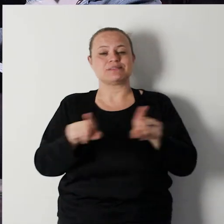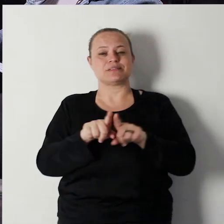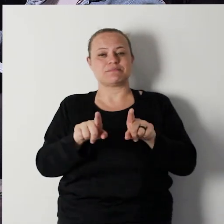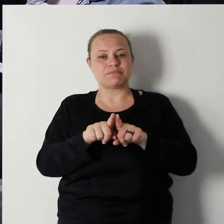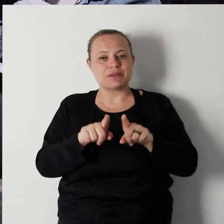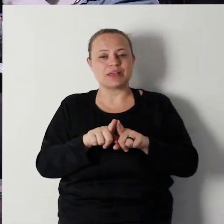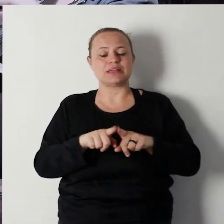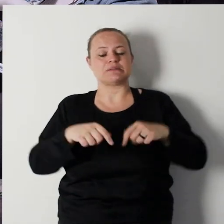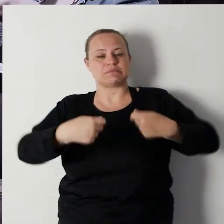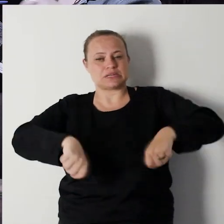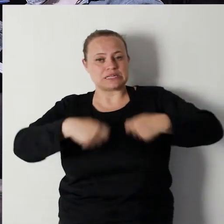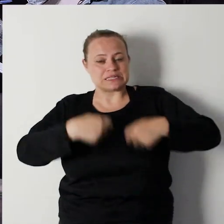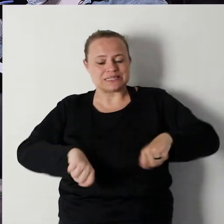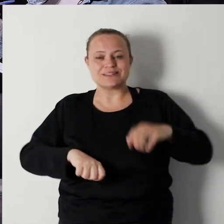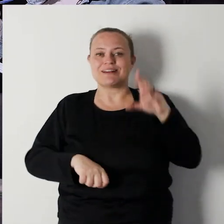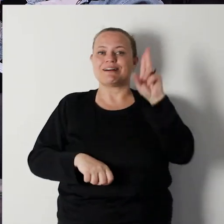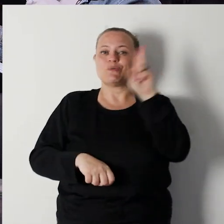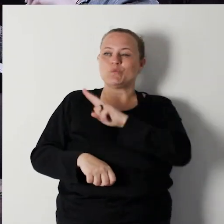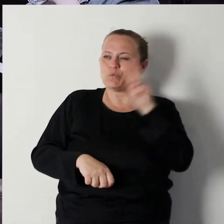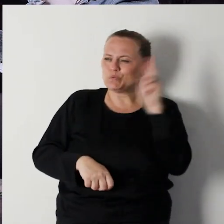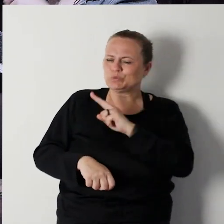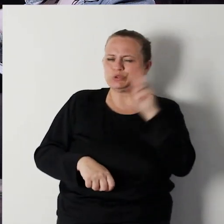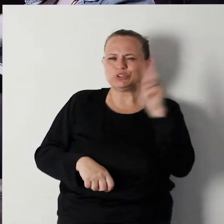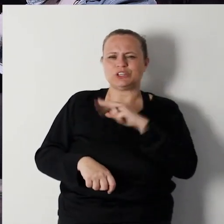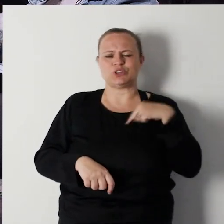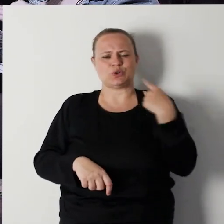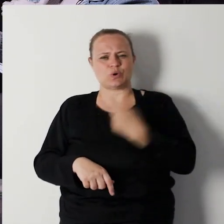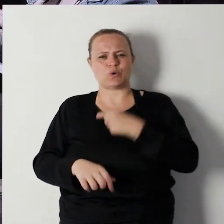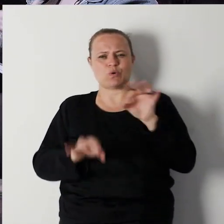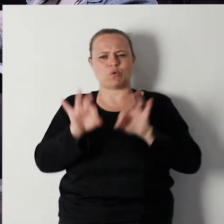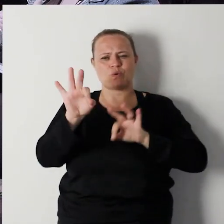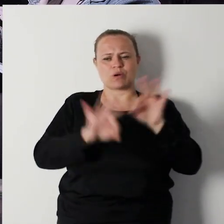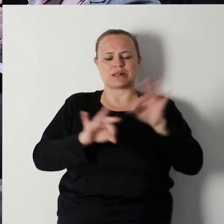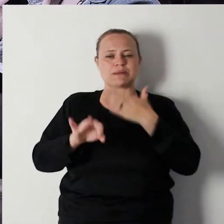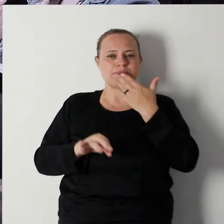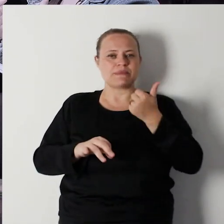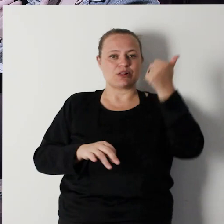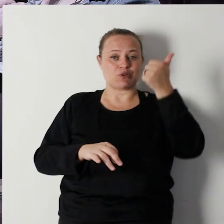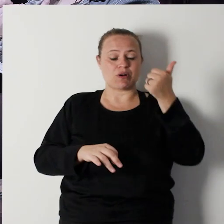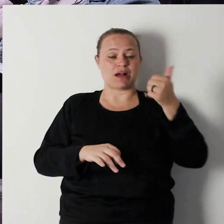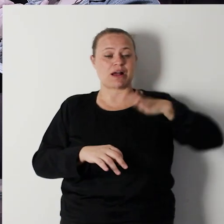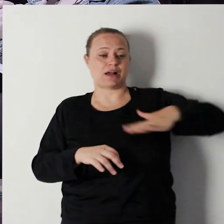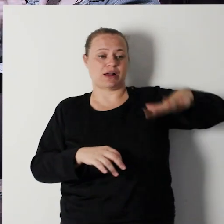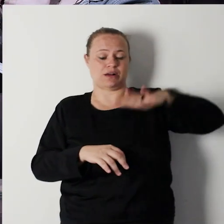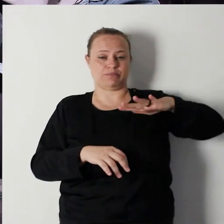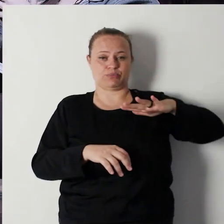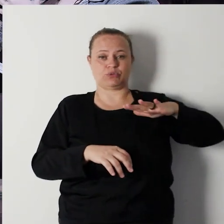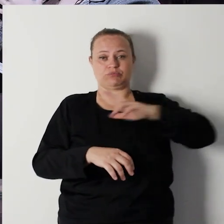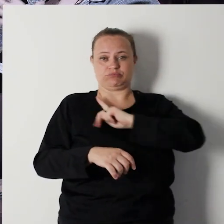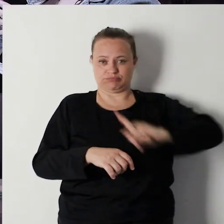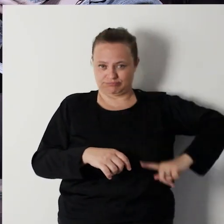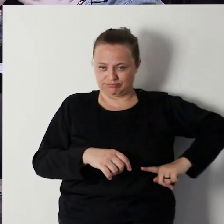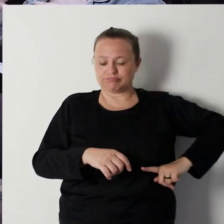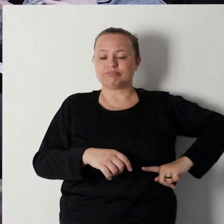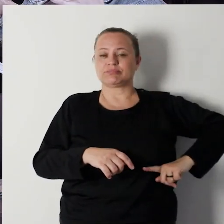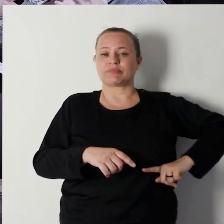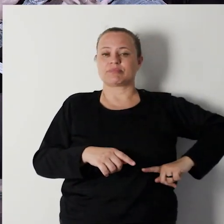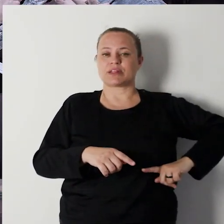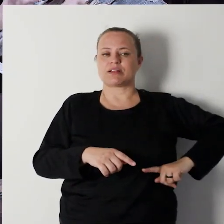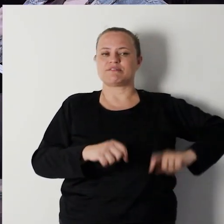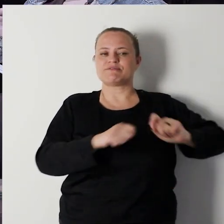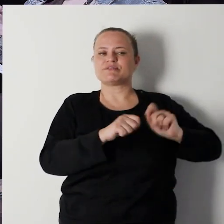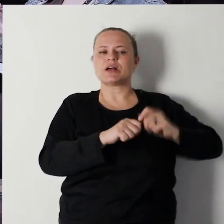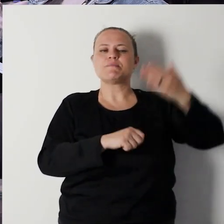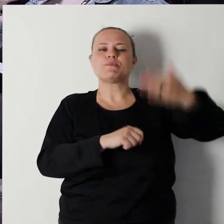formação estética, política de diversas áreas, mas também nessa necessidade urgente da gente se estruturar melhor na